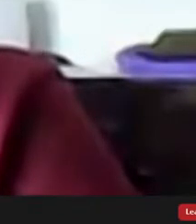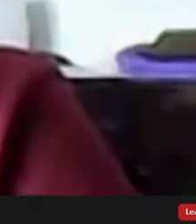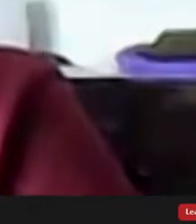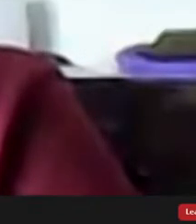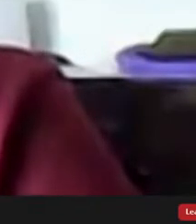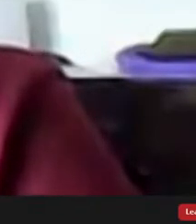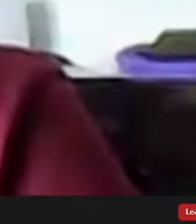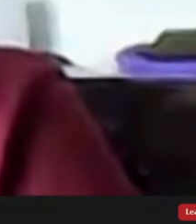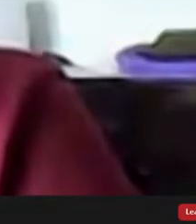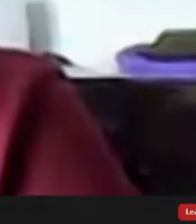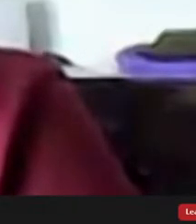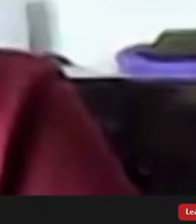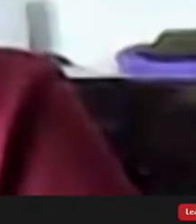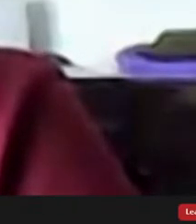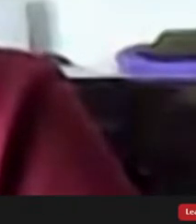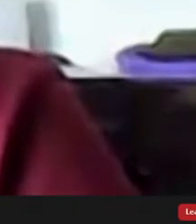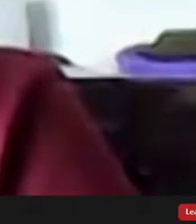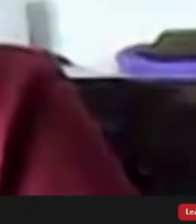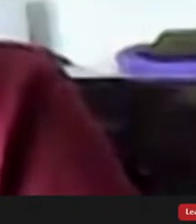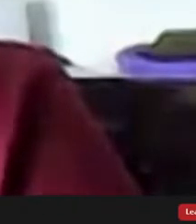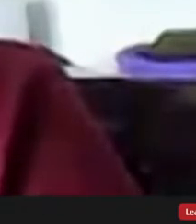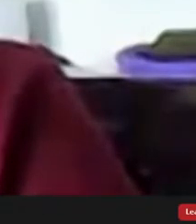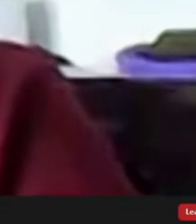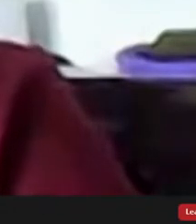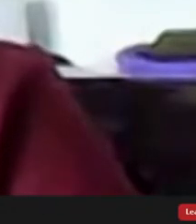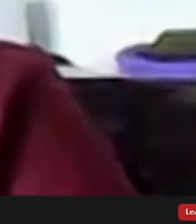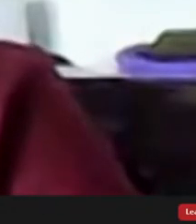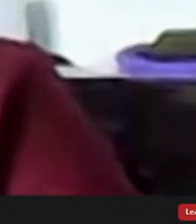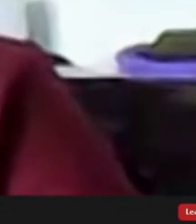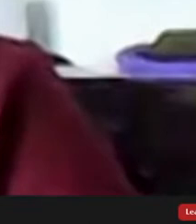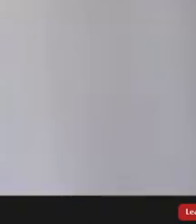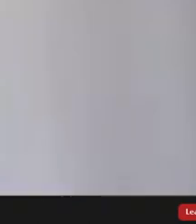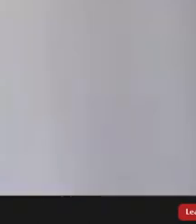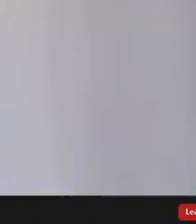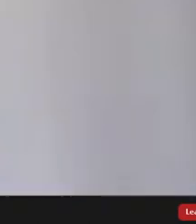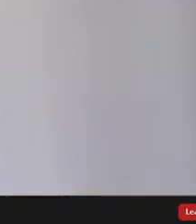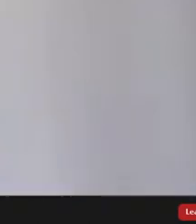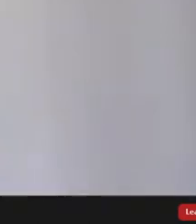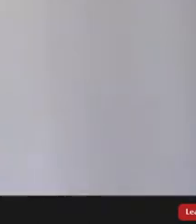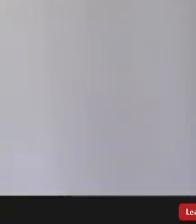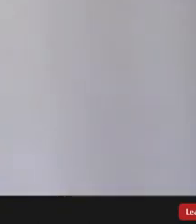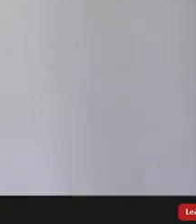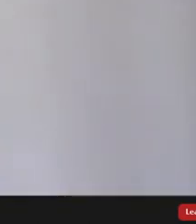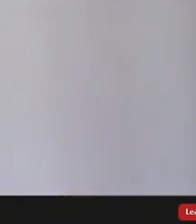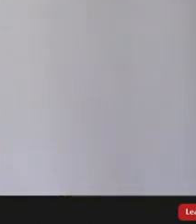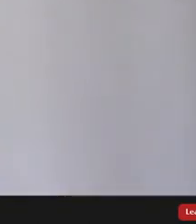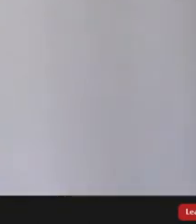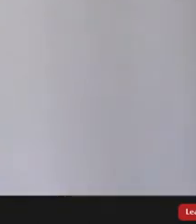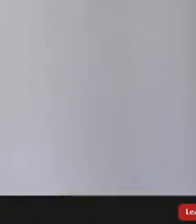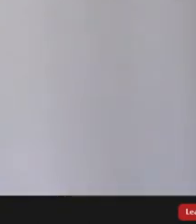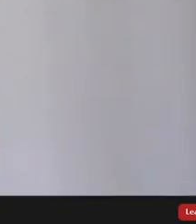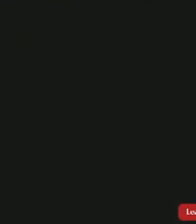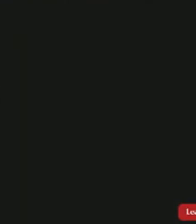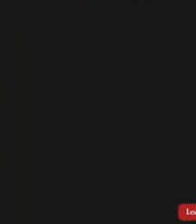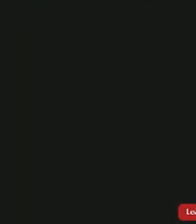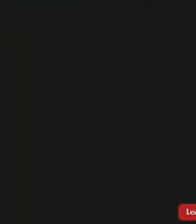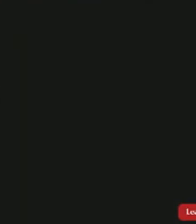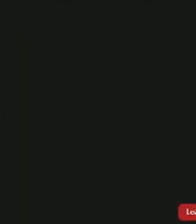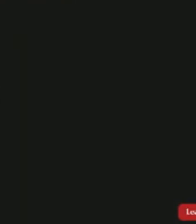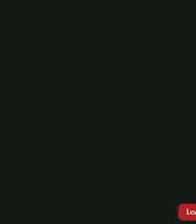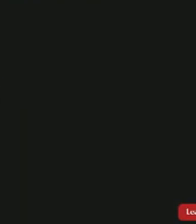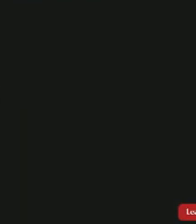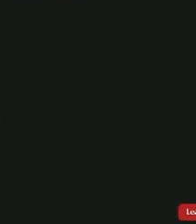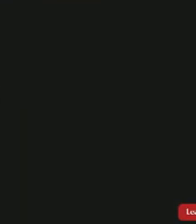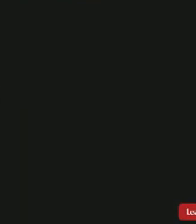corpo técnico da FAETEC. Bom dia, boa tarde, né, presidente. Bem-vindo à nossa audiência pública.